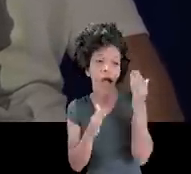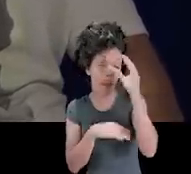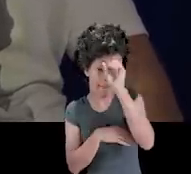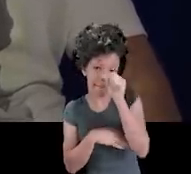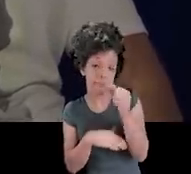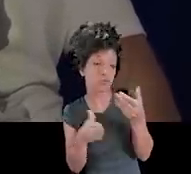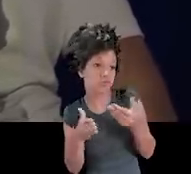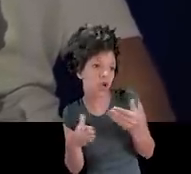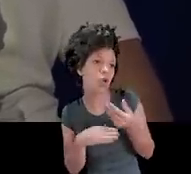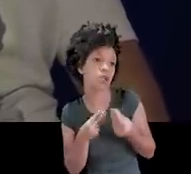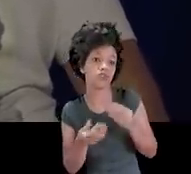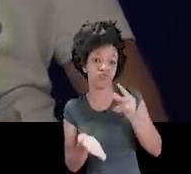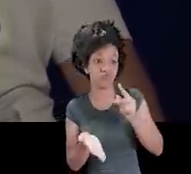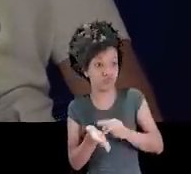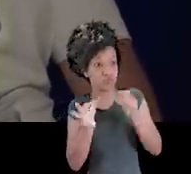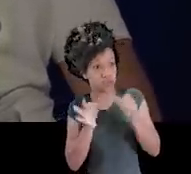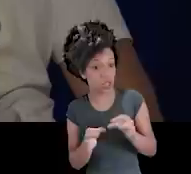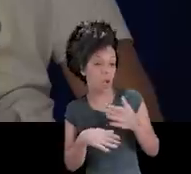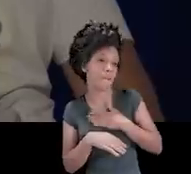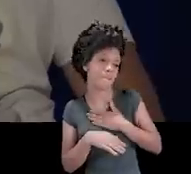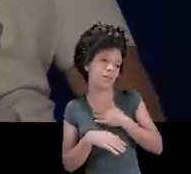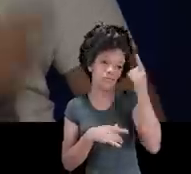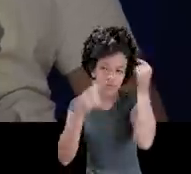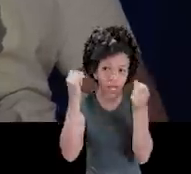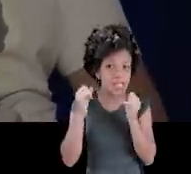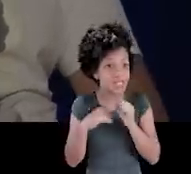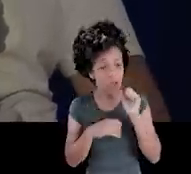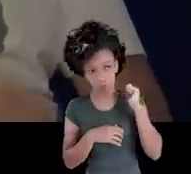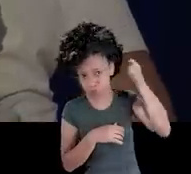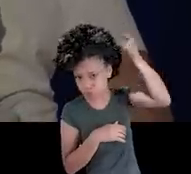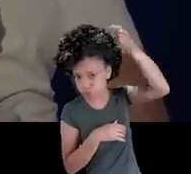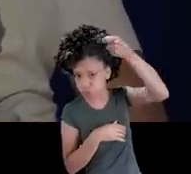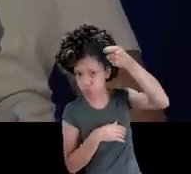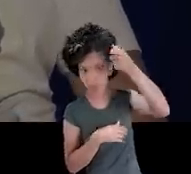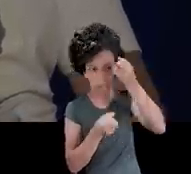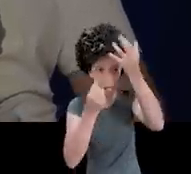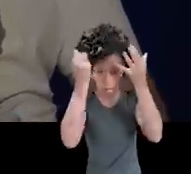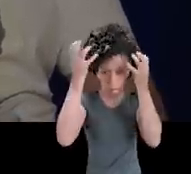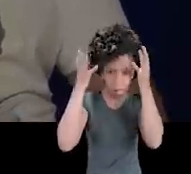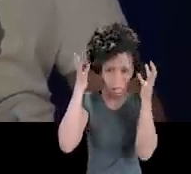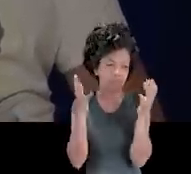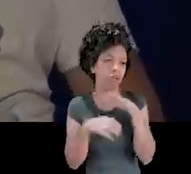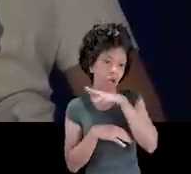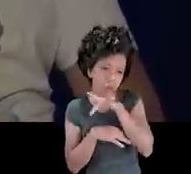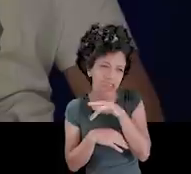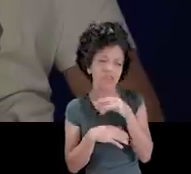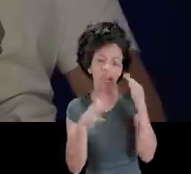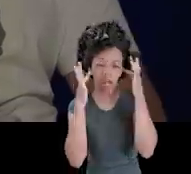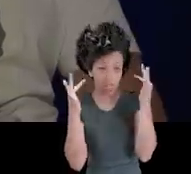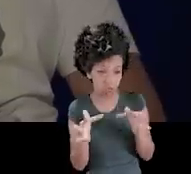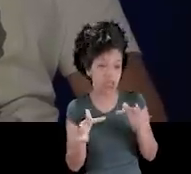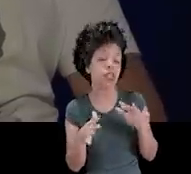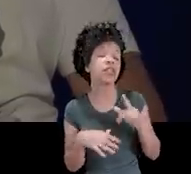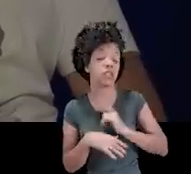jeito certo. Porque como o meu não cai, então se eu raspo ao contrário, vai empipocar tudo, vai ficar uma coisa horrível, machucar. Então tem até o